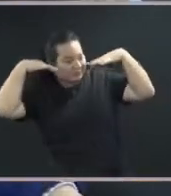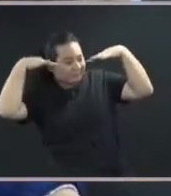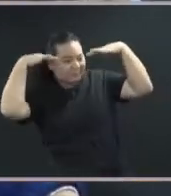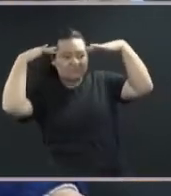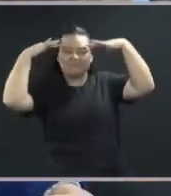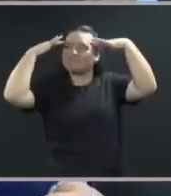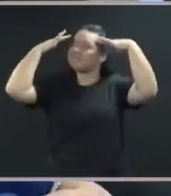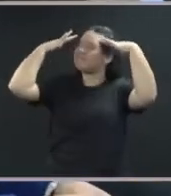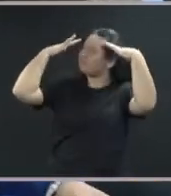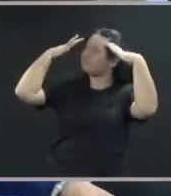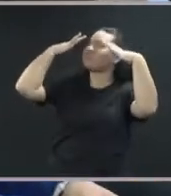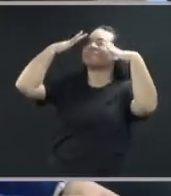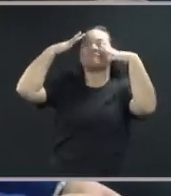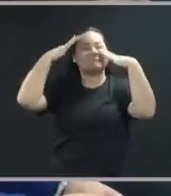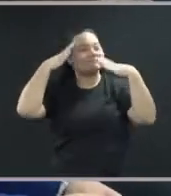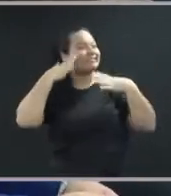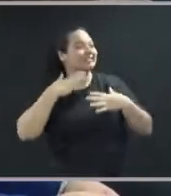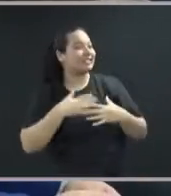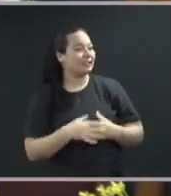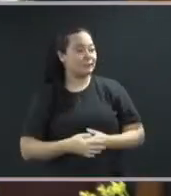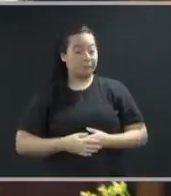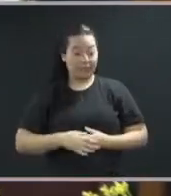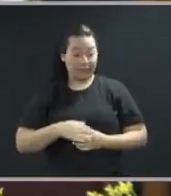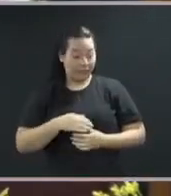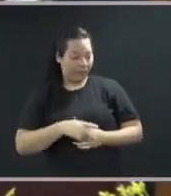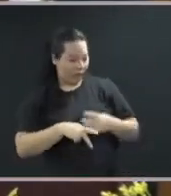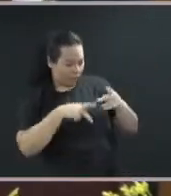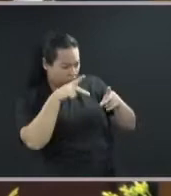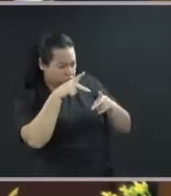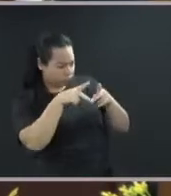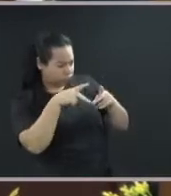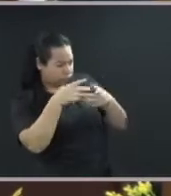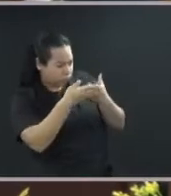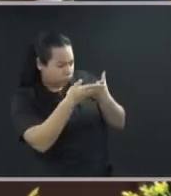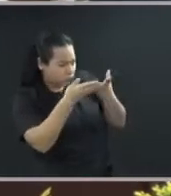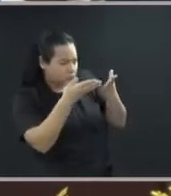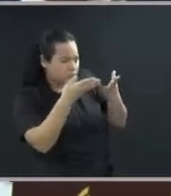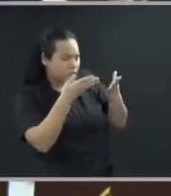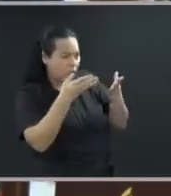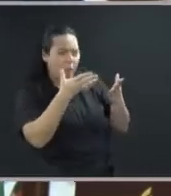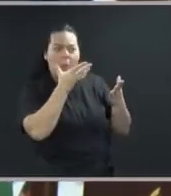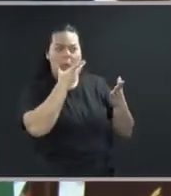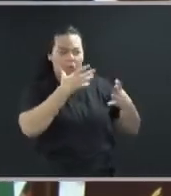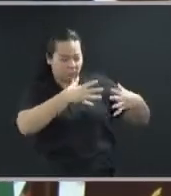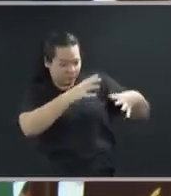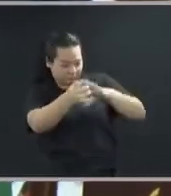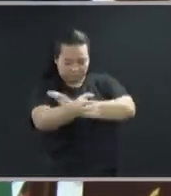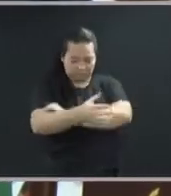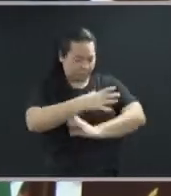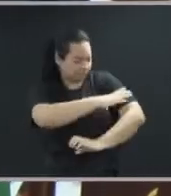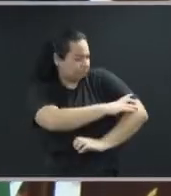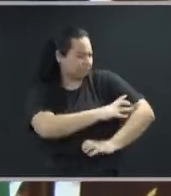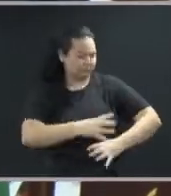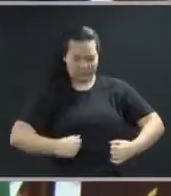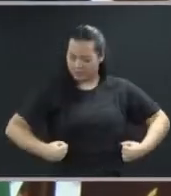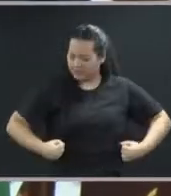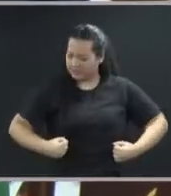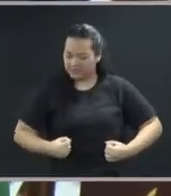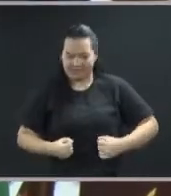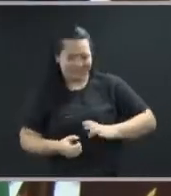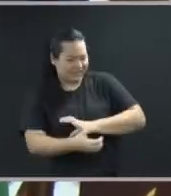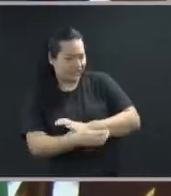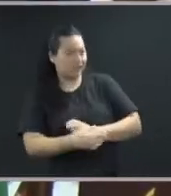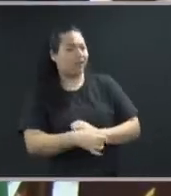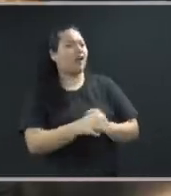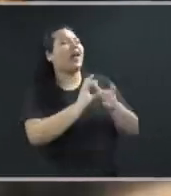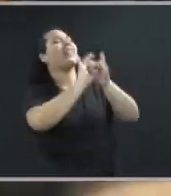acabar. E eu disse para o povo que estava lá na sala, lá e um monte de homens segurando, pode soltar ele em nome de